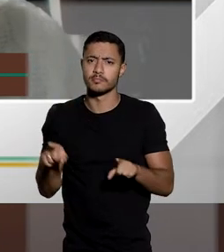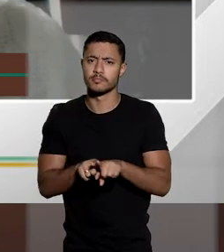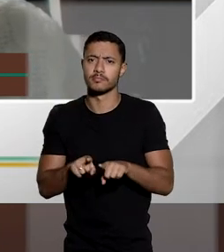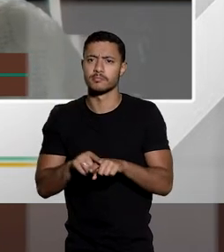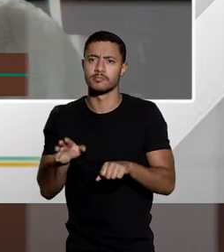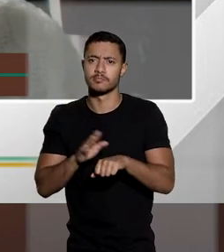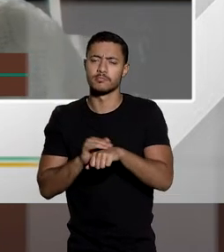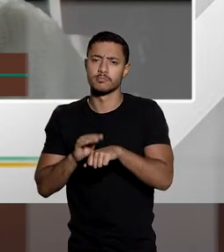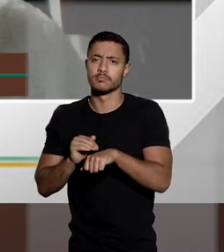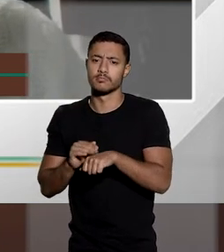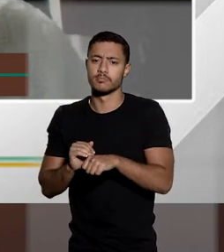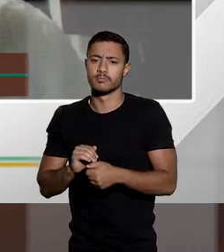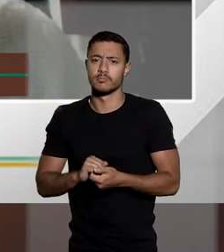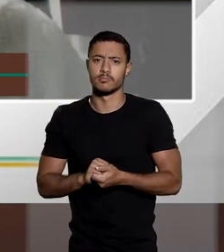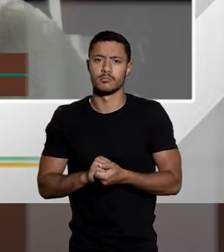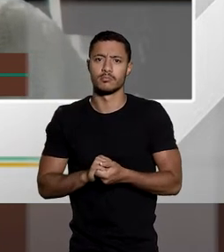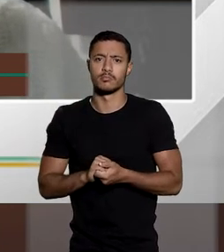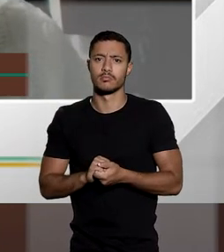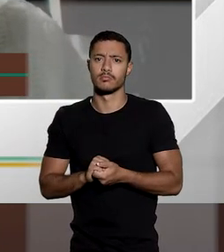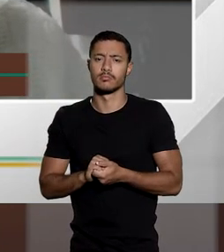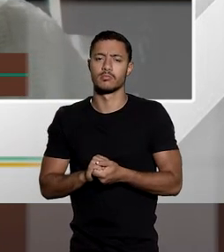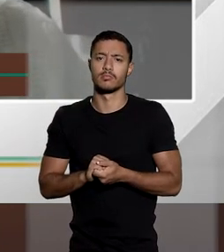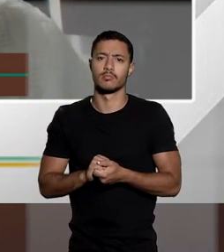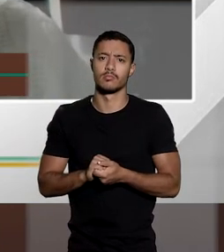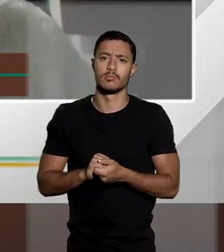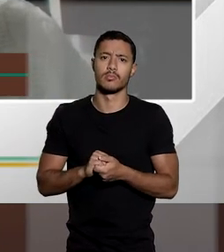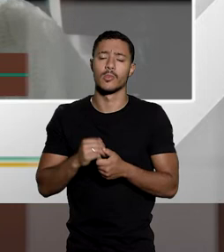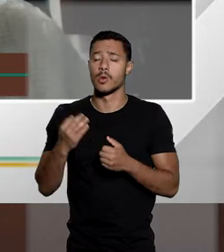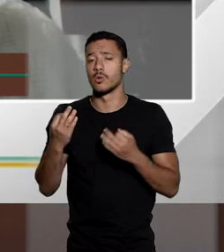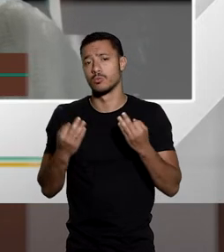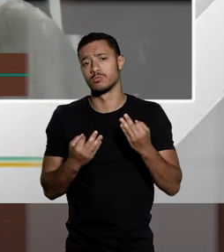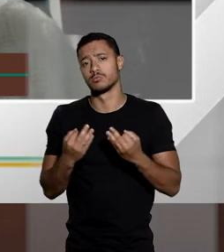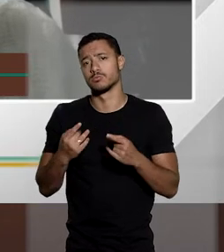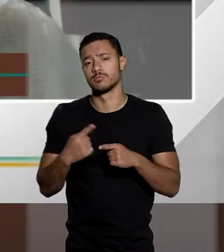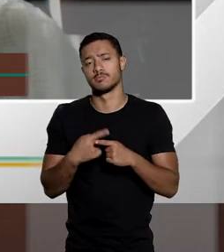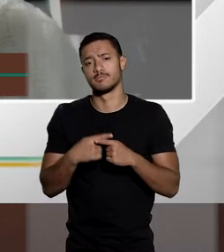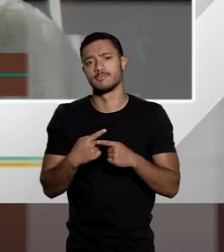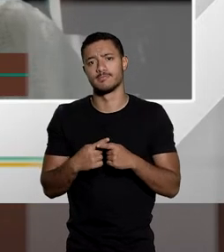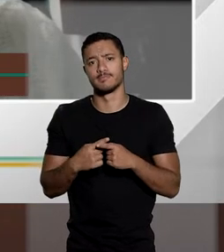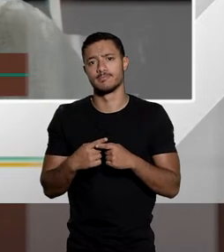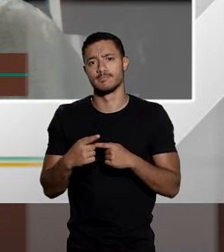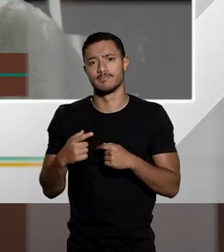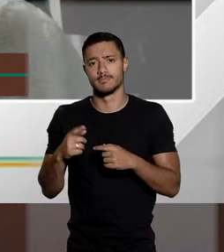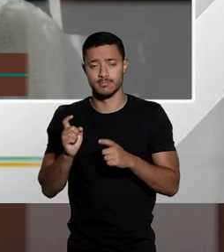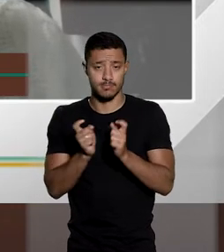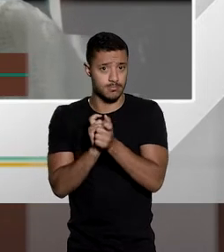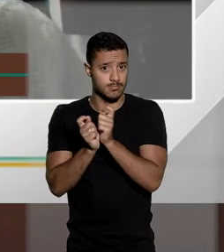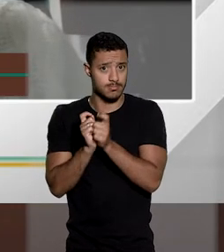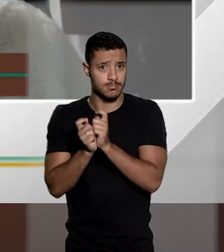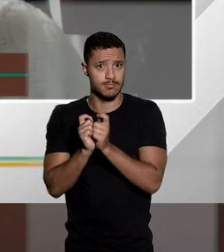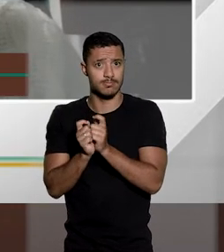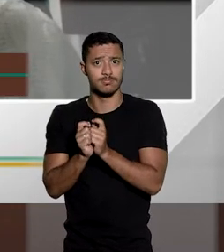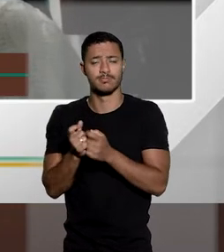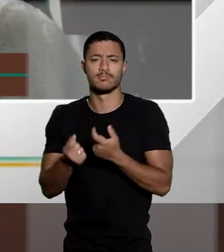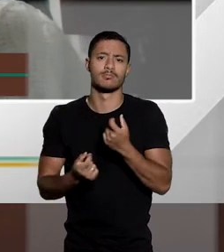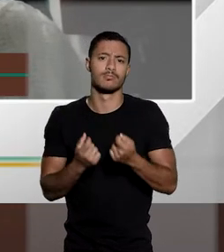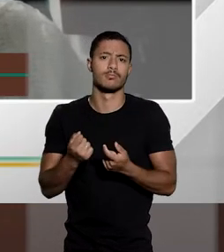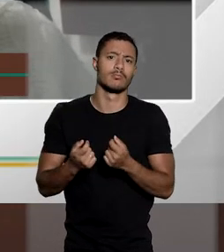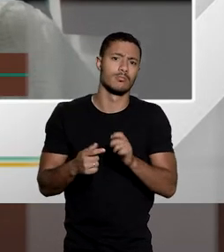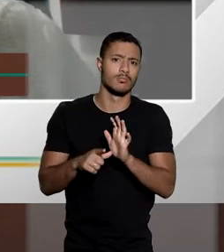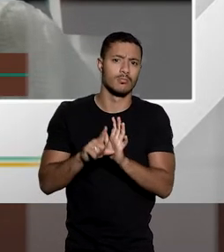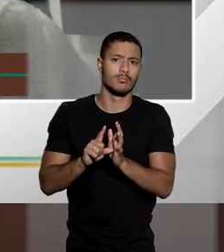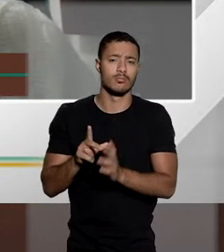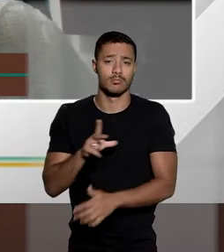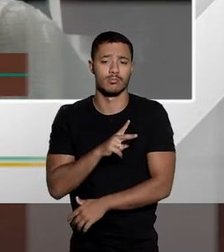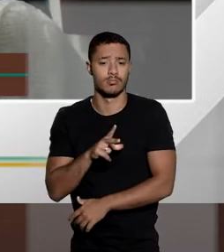são chamadas cláusulas de prerrogativas, justamente porque elas dão para a administração pública algumas prerrogativas